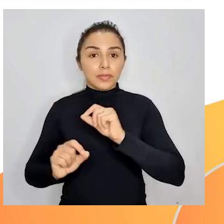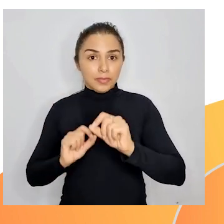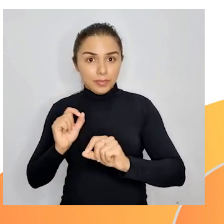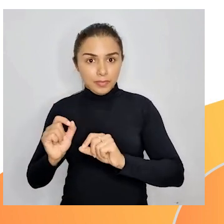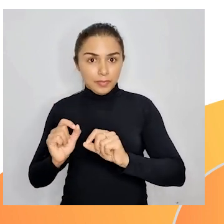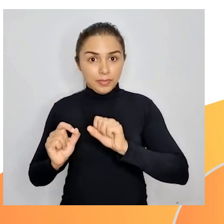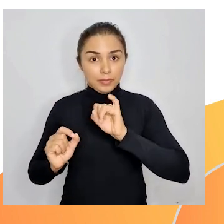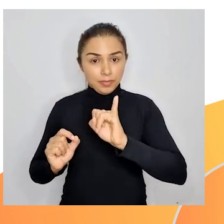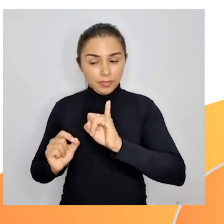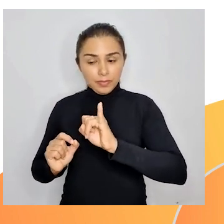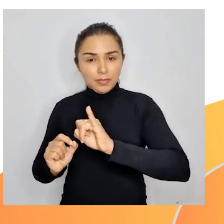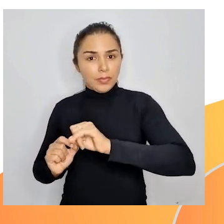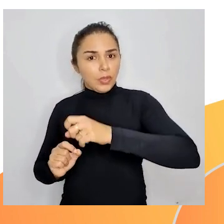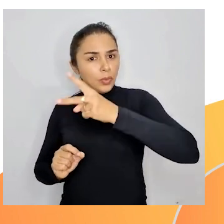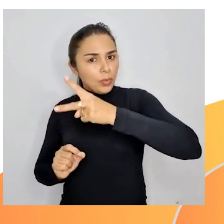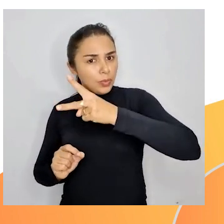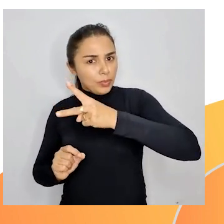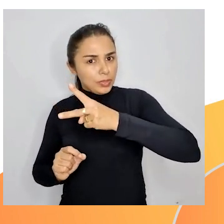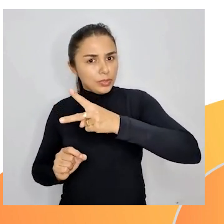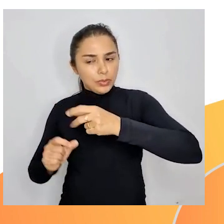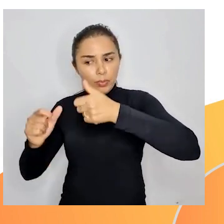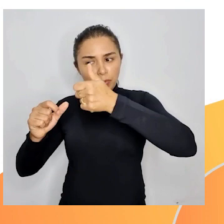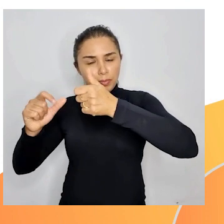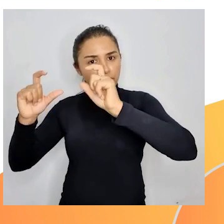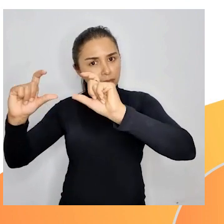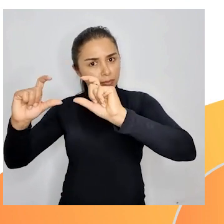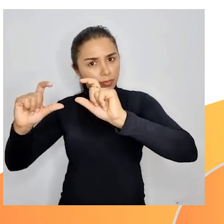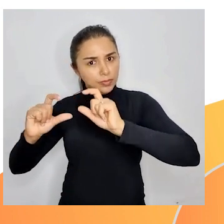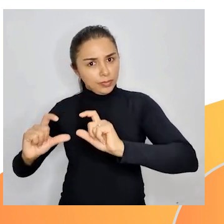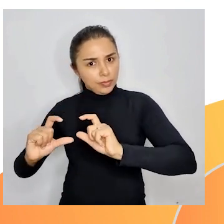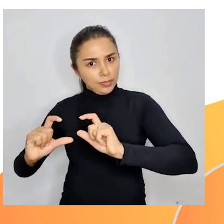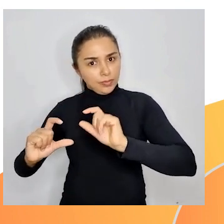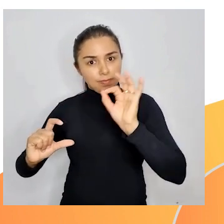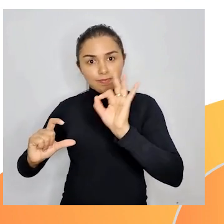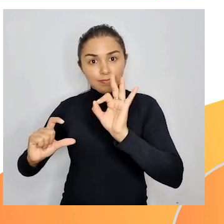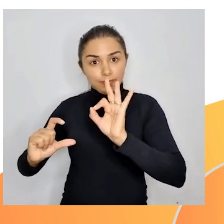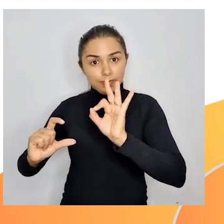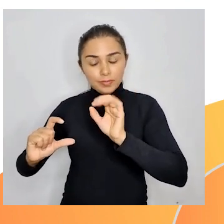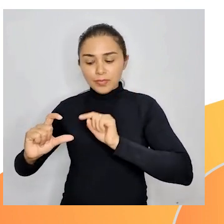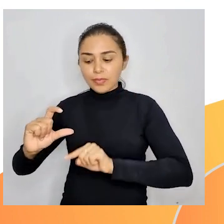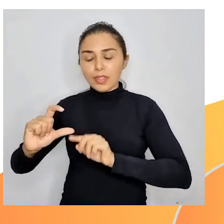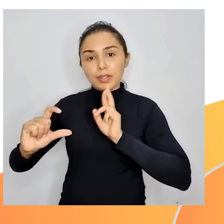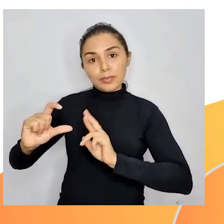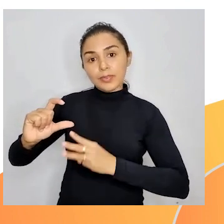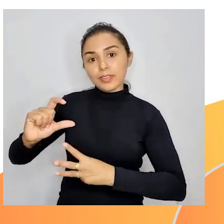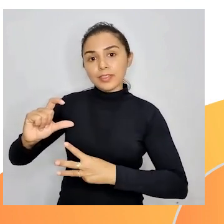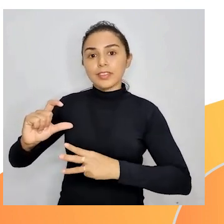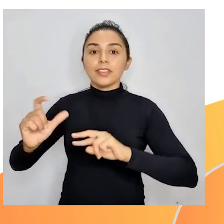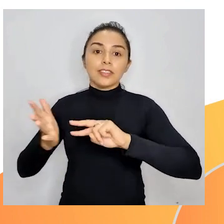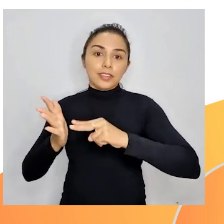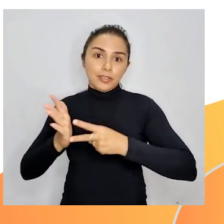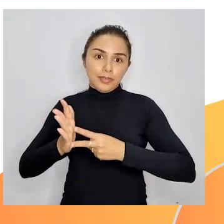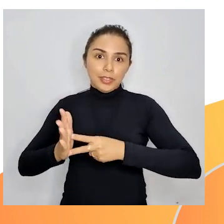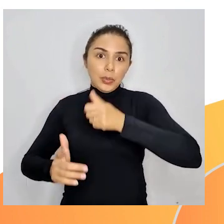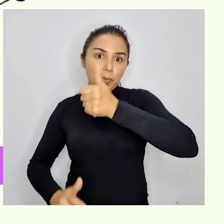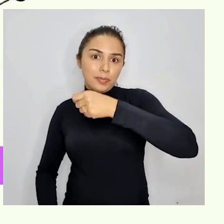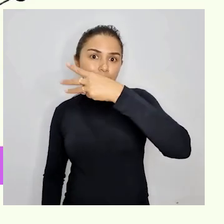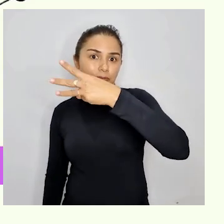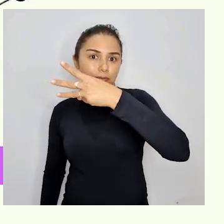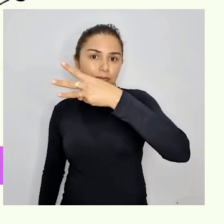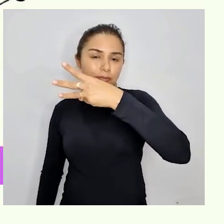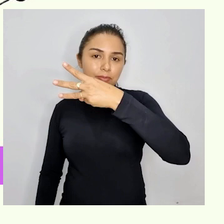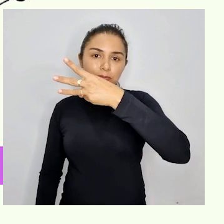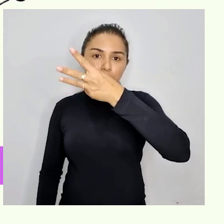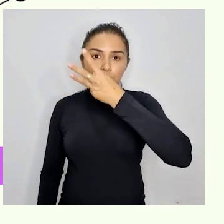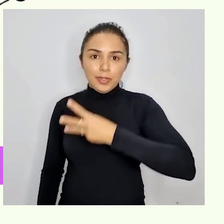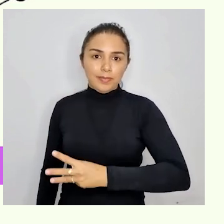número desconhecido, obviamente que lá em cima é um 3 e nós só fizemos baixar esse valor.